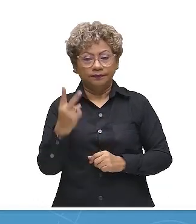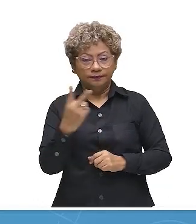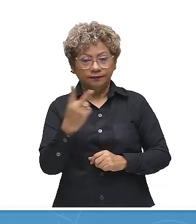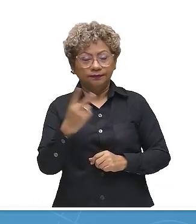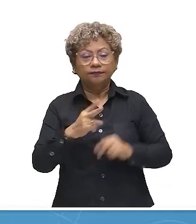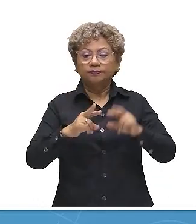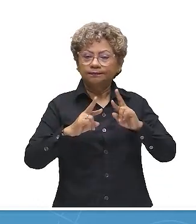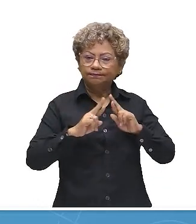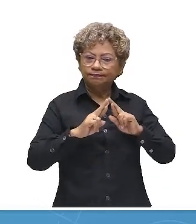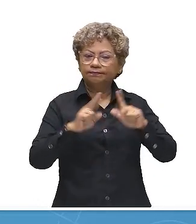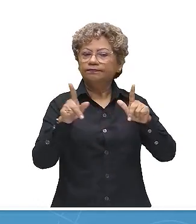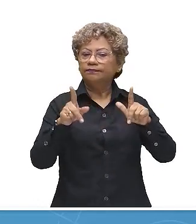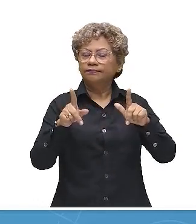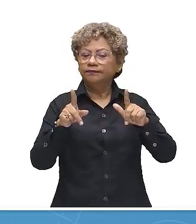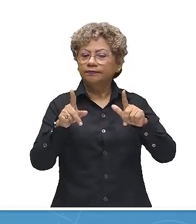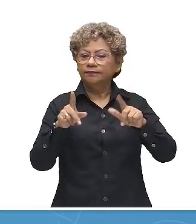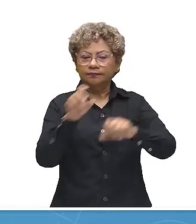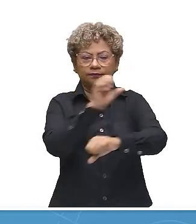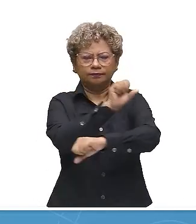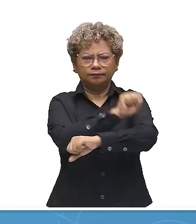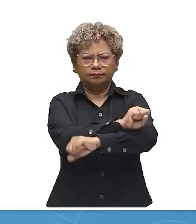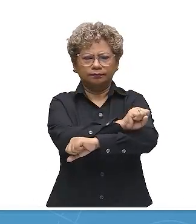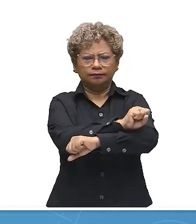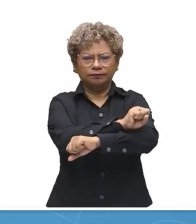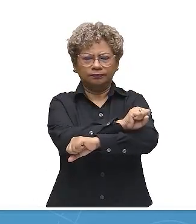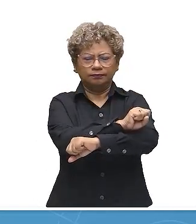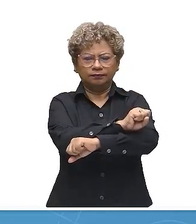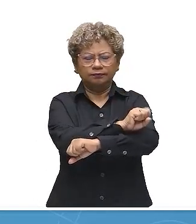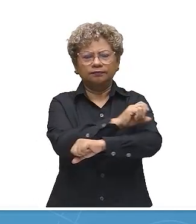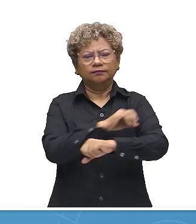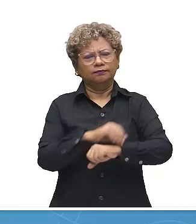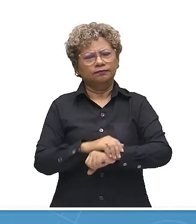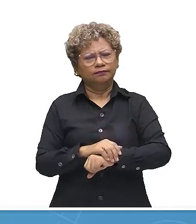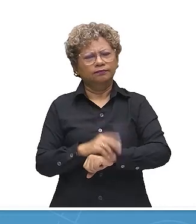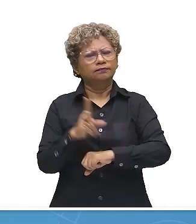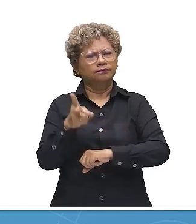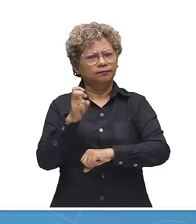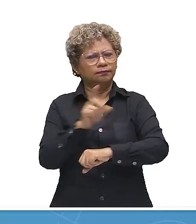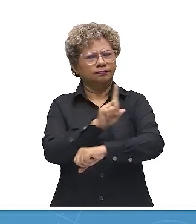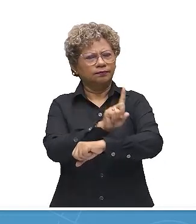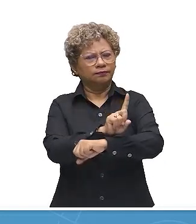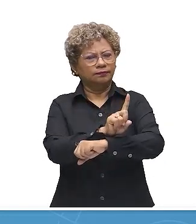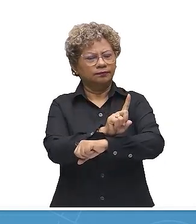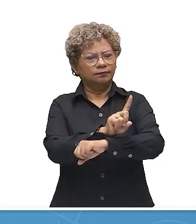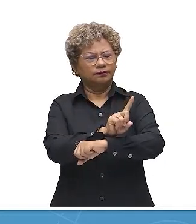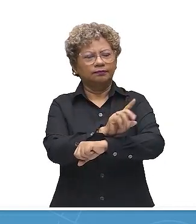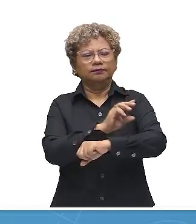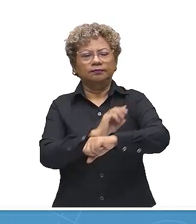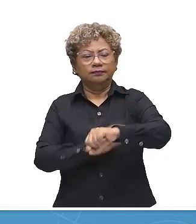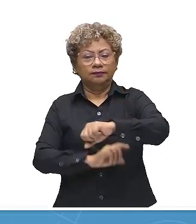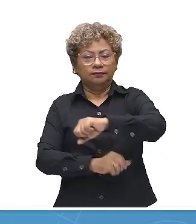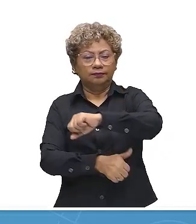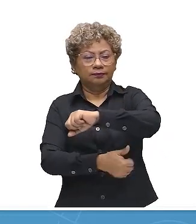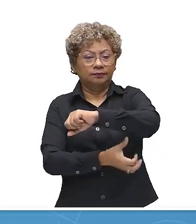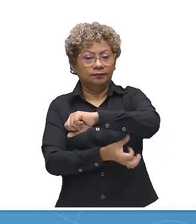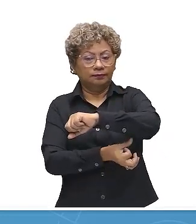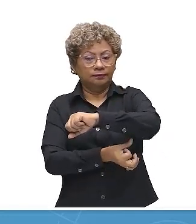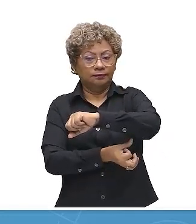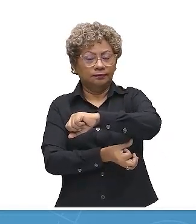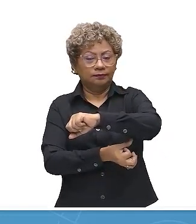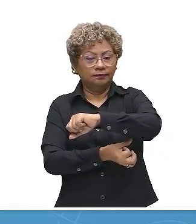De fato, se você for olhar dessa forma, você pode dizer que elas são diferentes, mas elas são